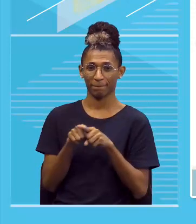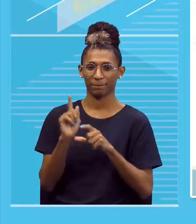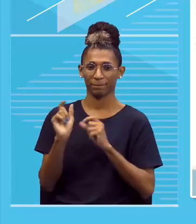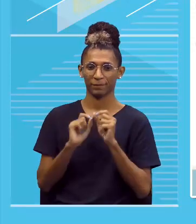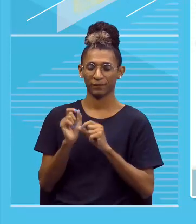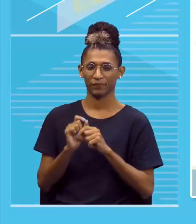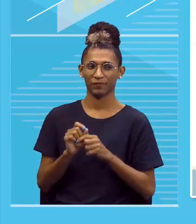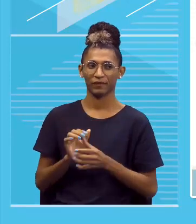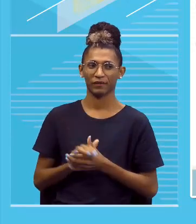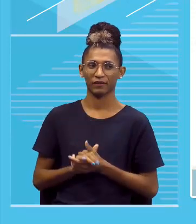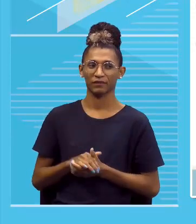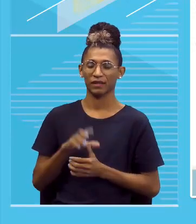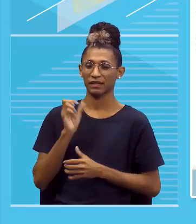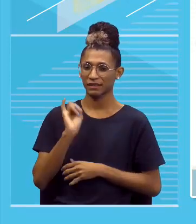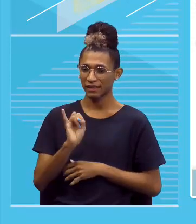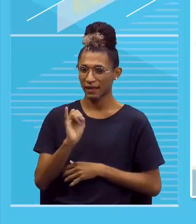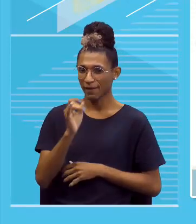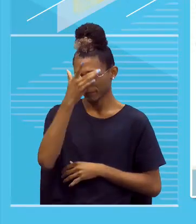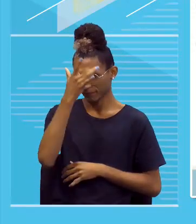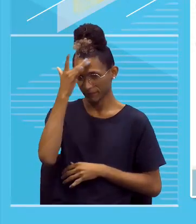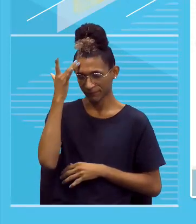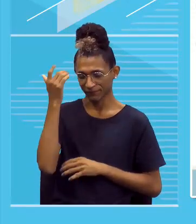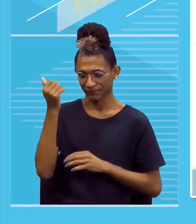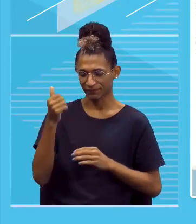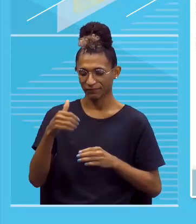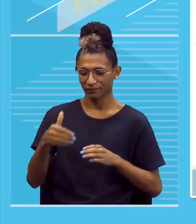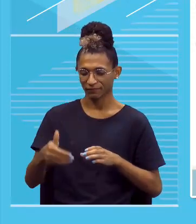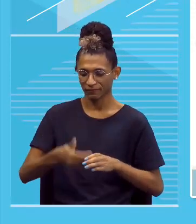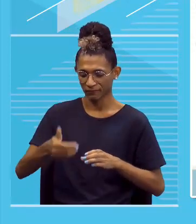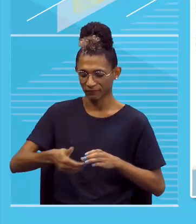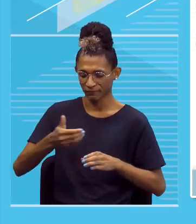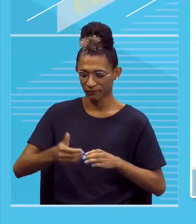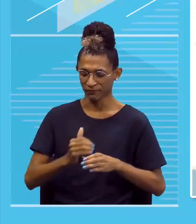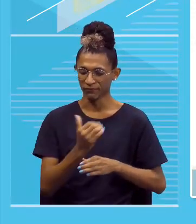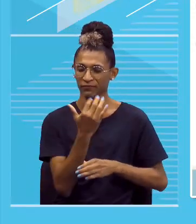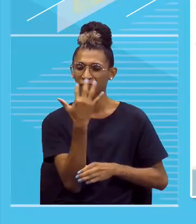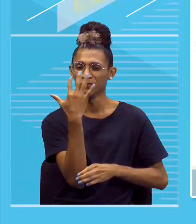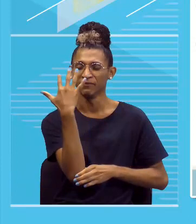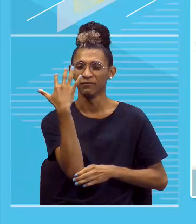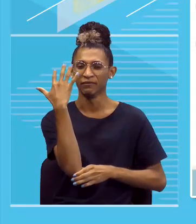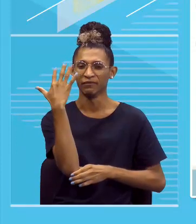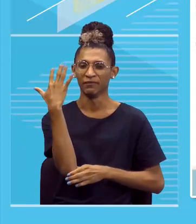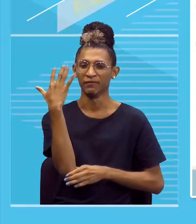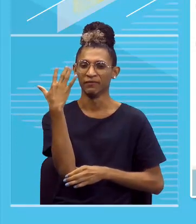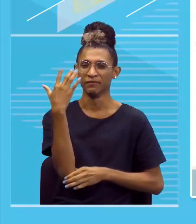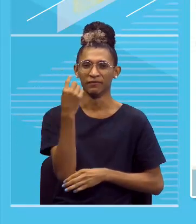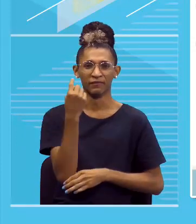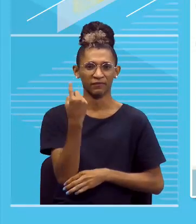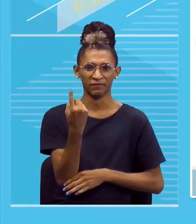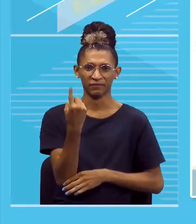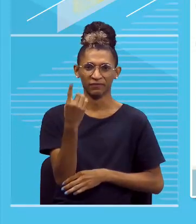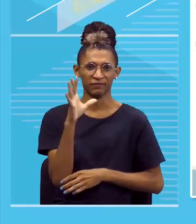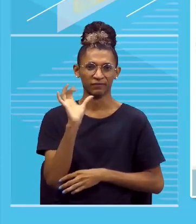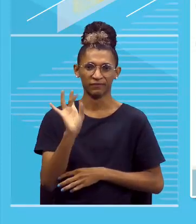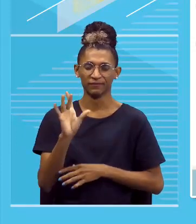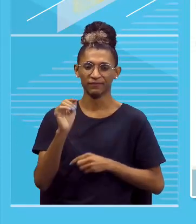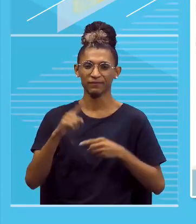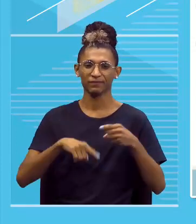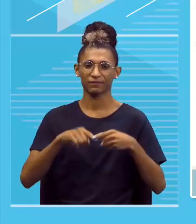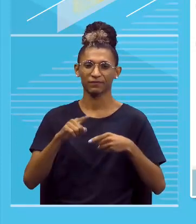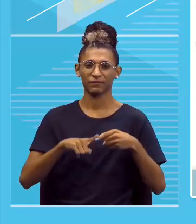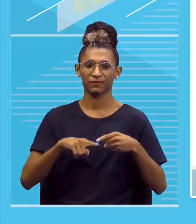é que se eu planto na monocultura ou seja um só produto